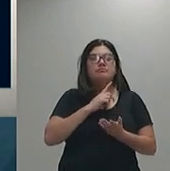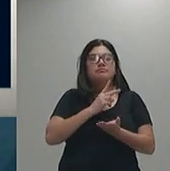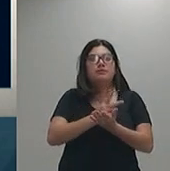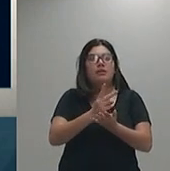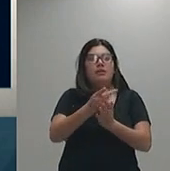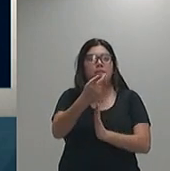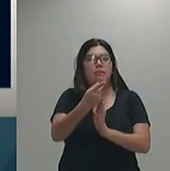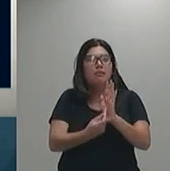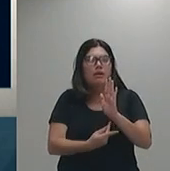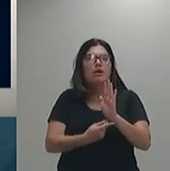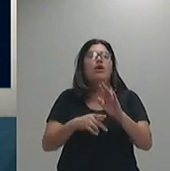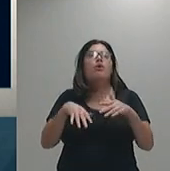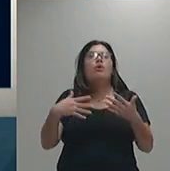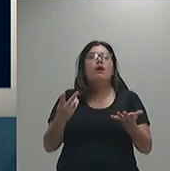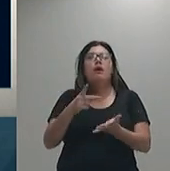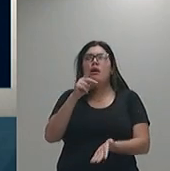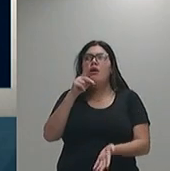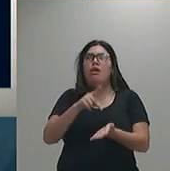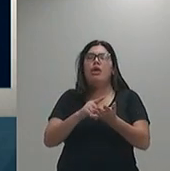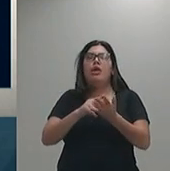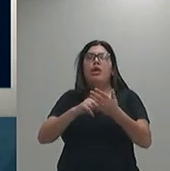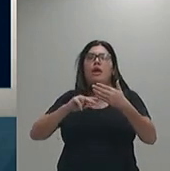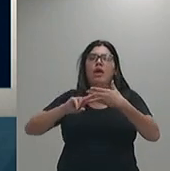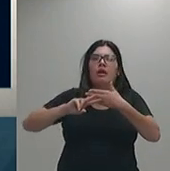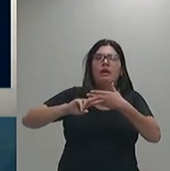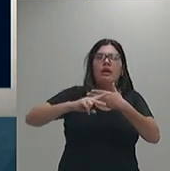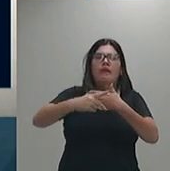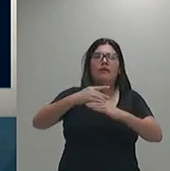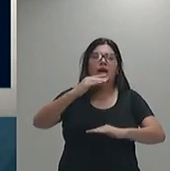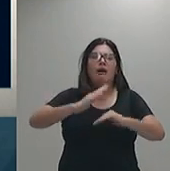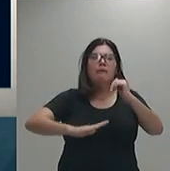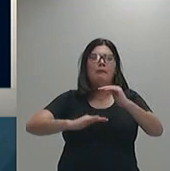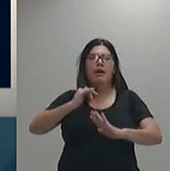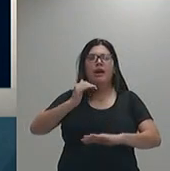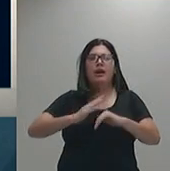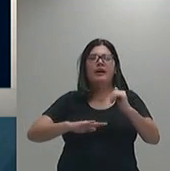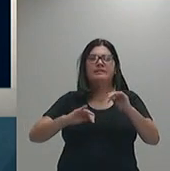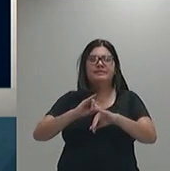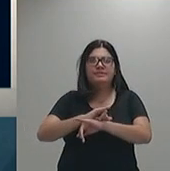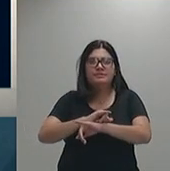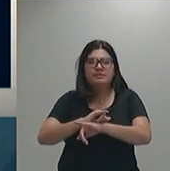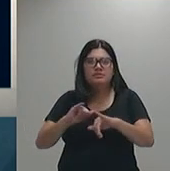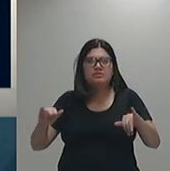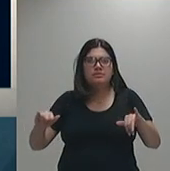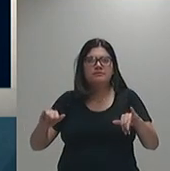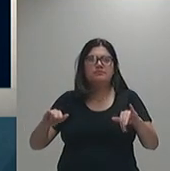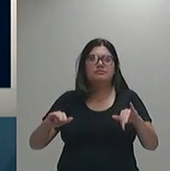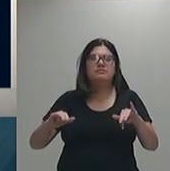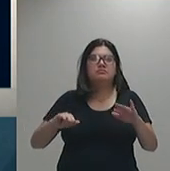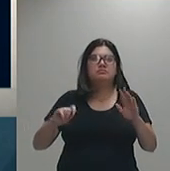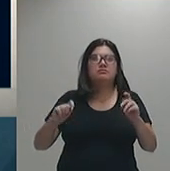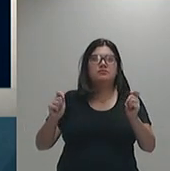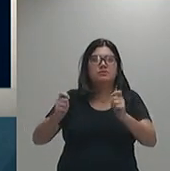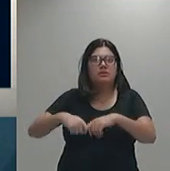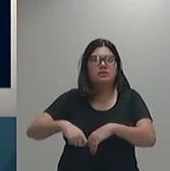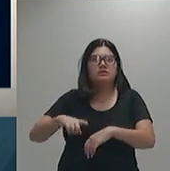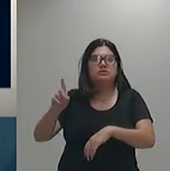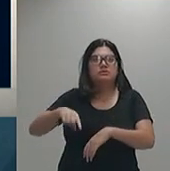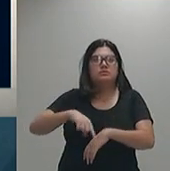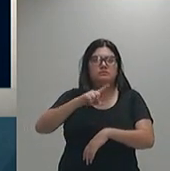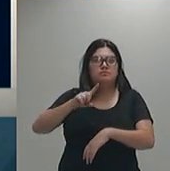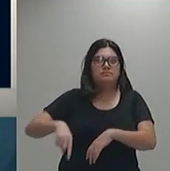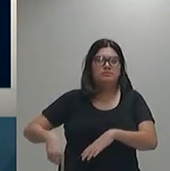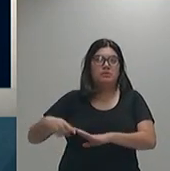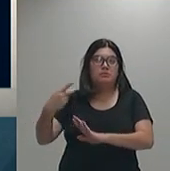verdadeiro efeito prático de se declarar a impossibilidade de cancelar o plano coletivo enquanto pendente